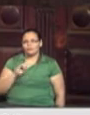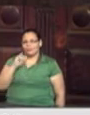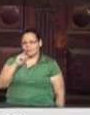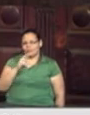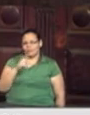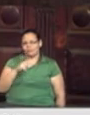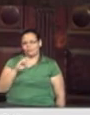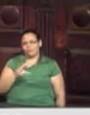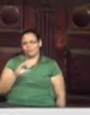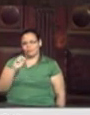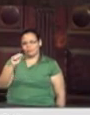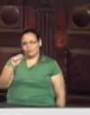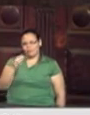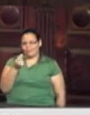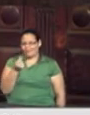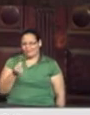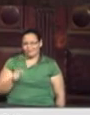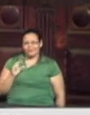IPCA,